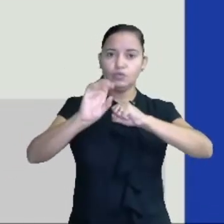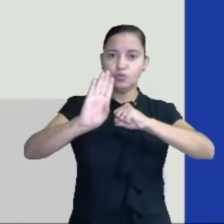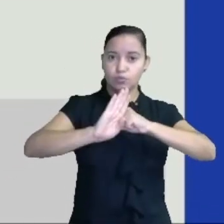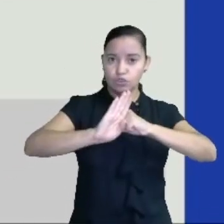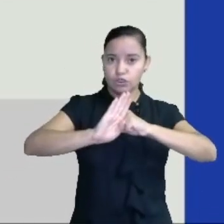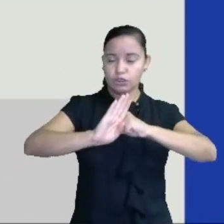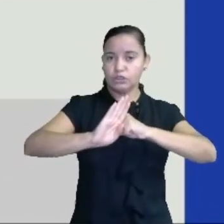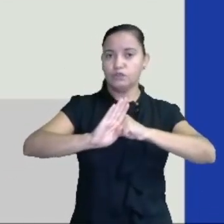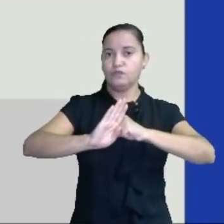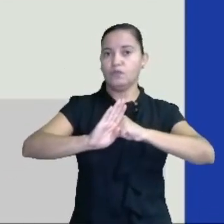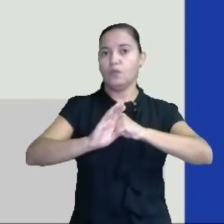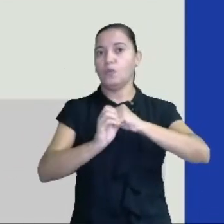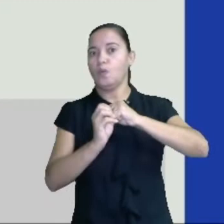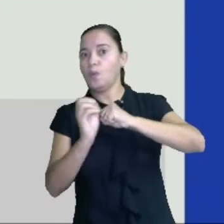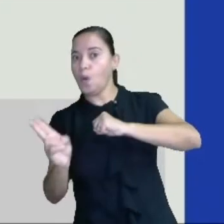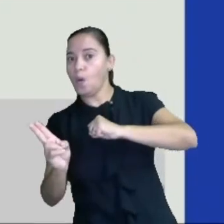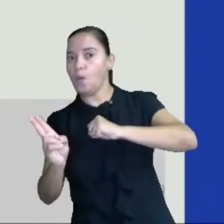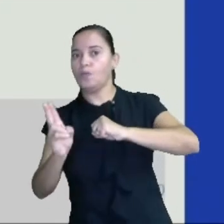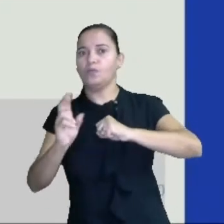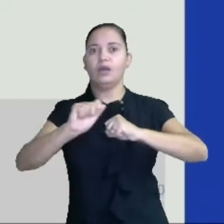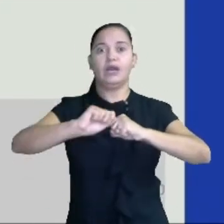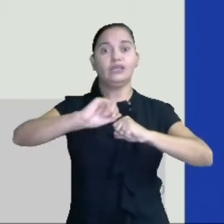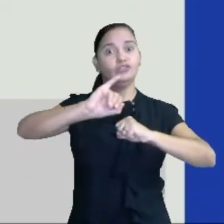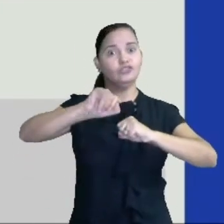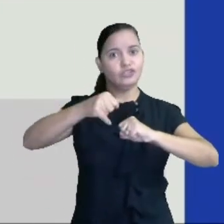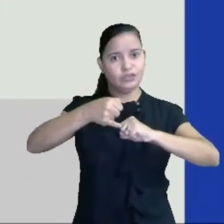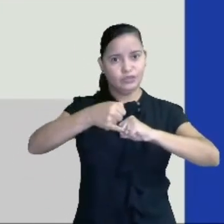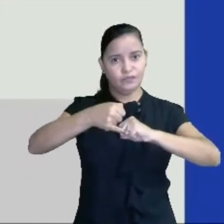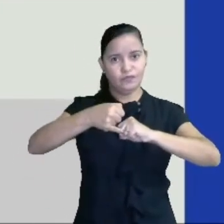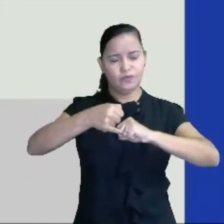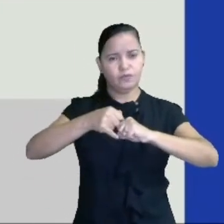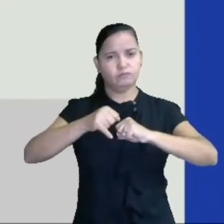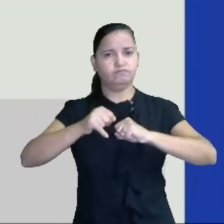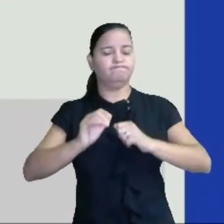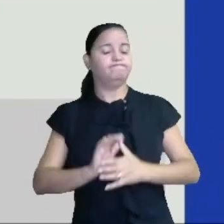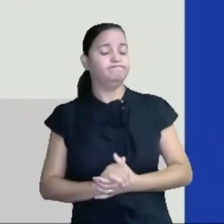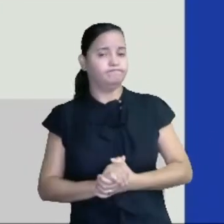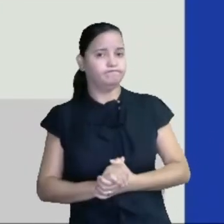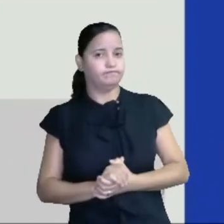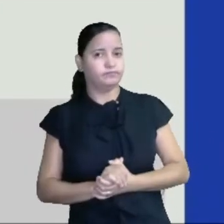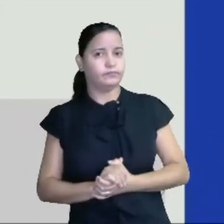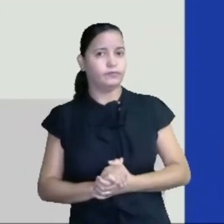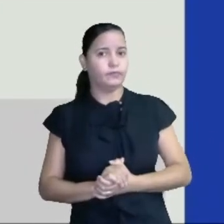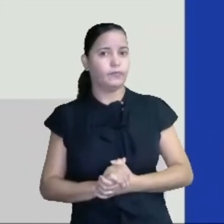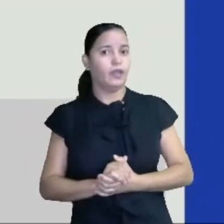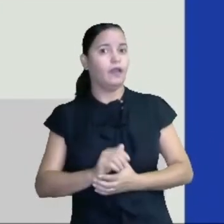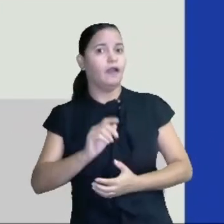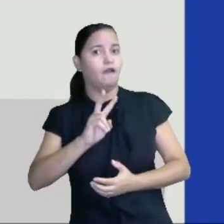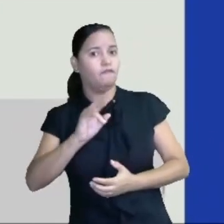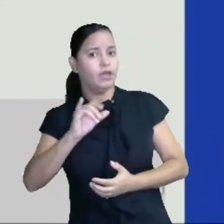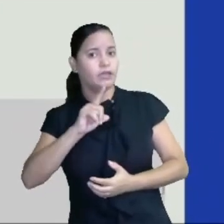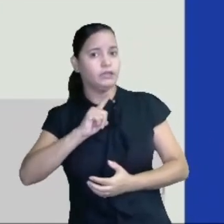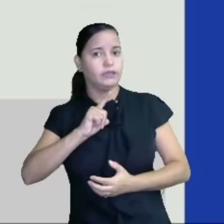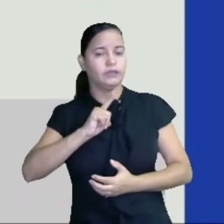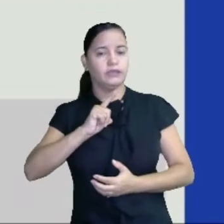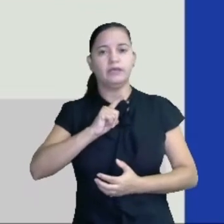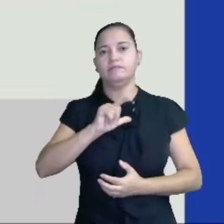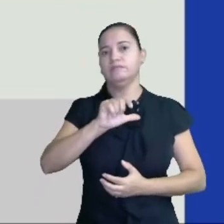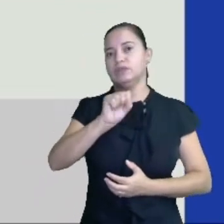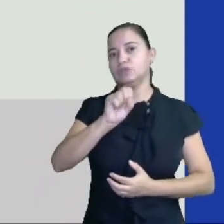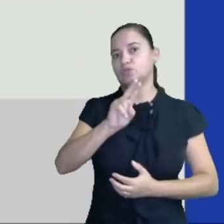ou um adjetivo. Aqui a gente vai ter alguns